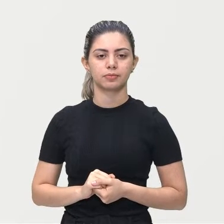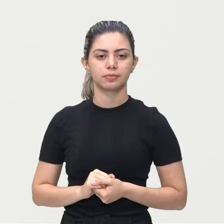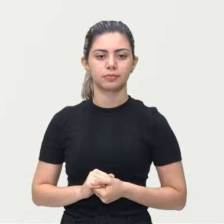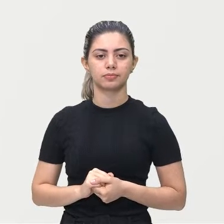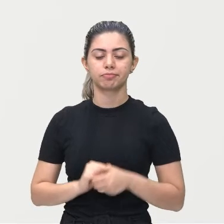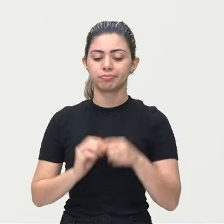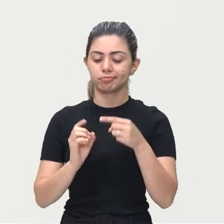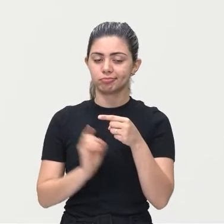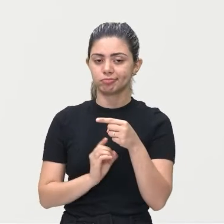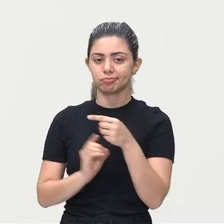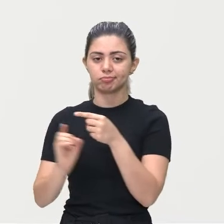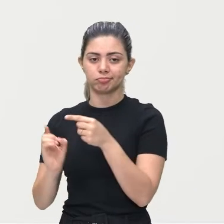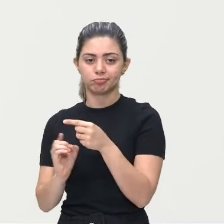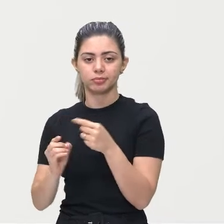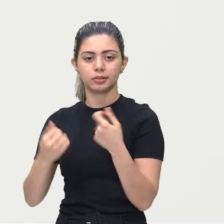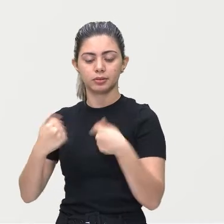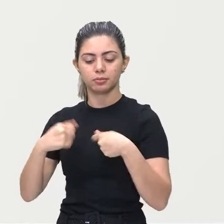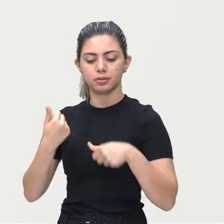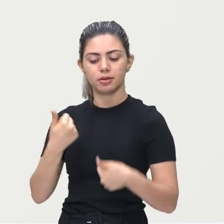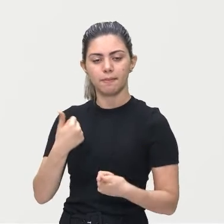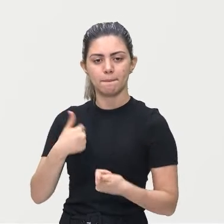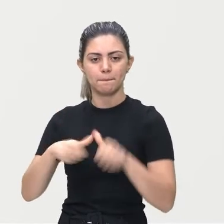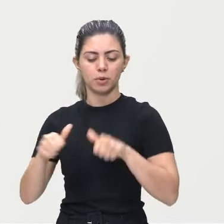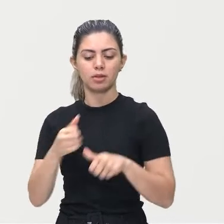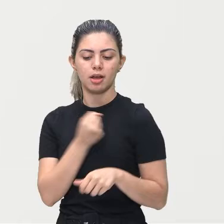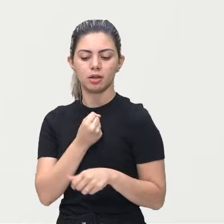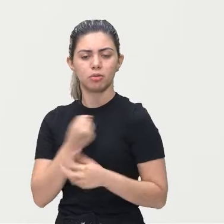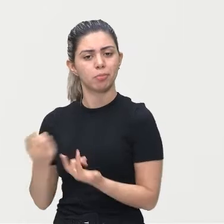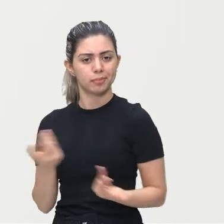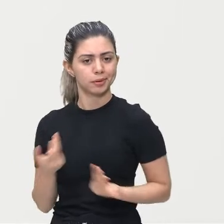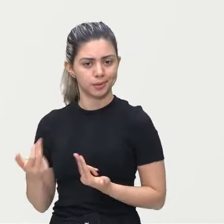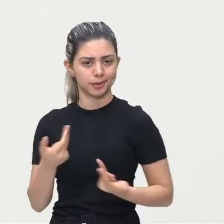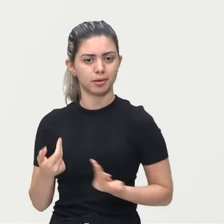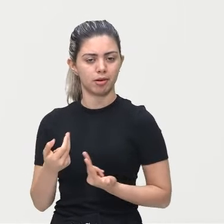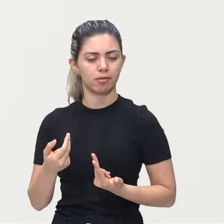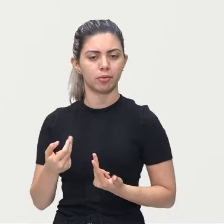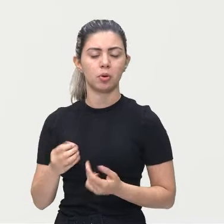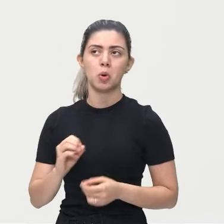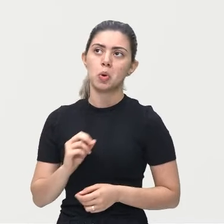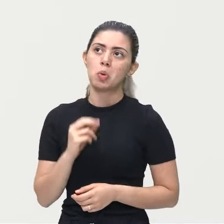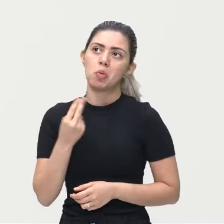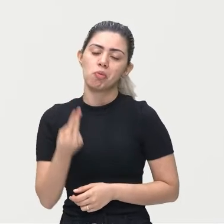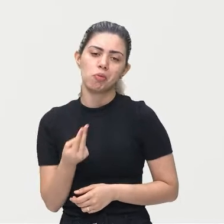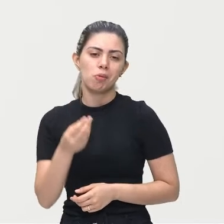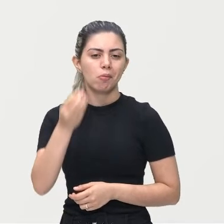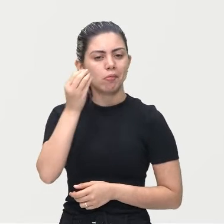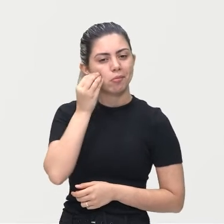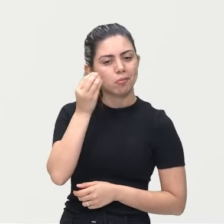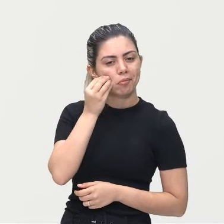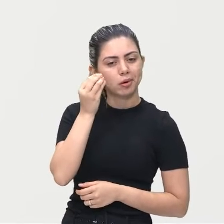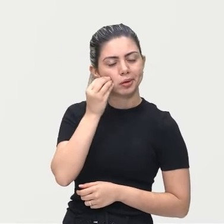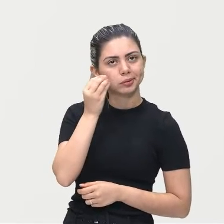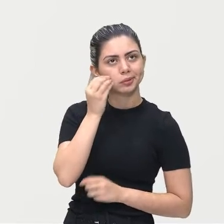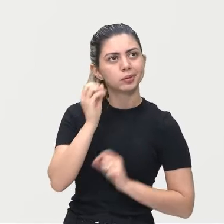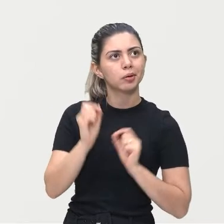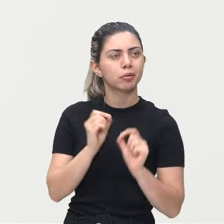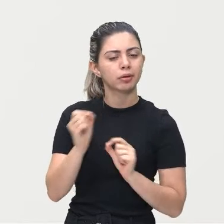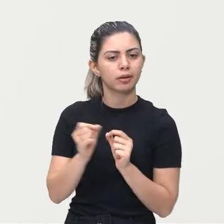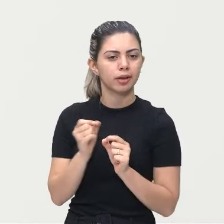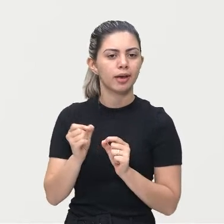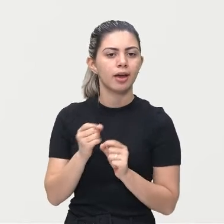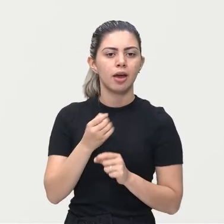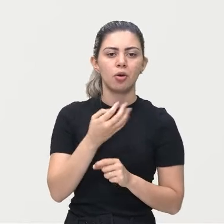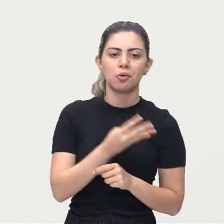transformar para o mesmo número, certo? Ou você vai tentar levar isso